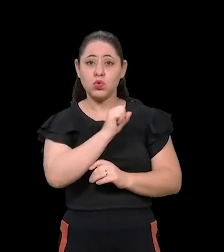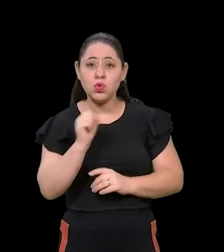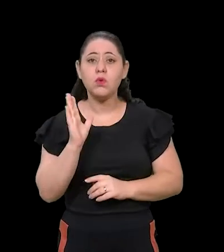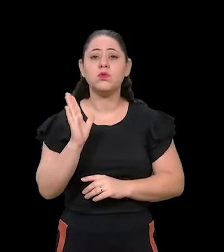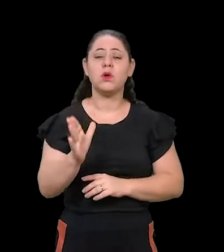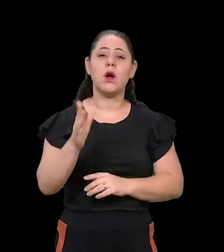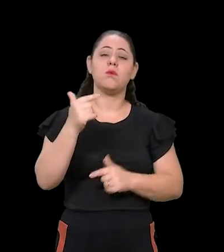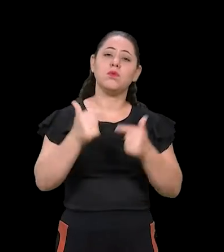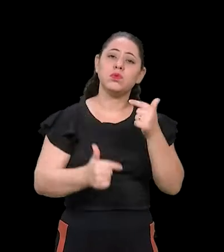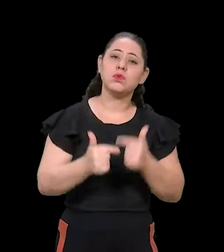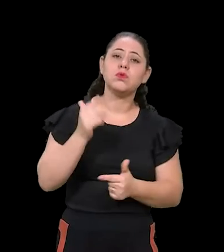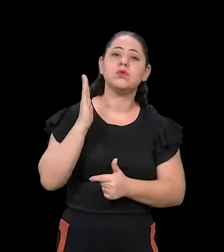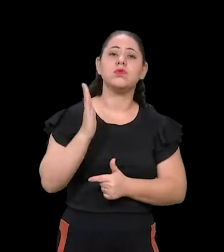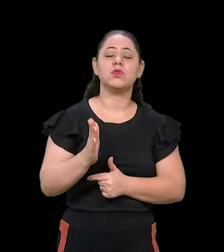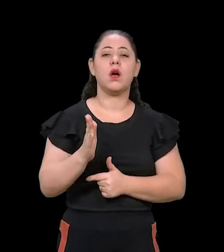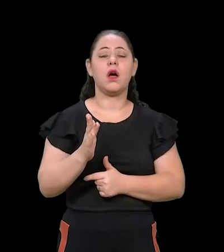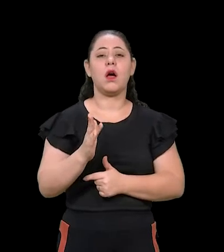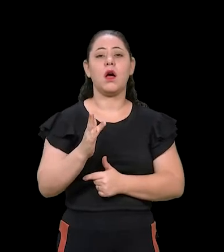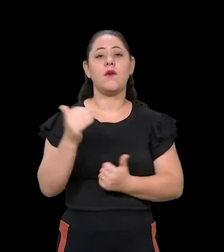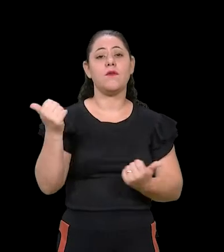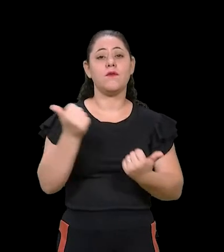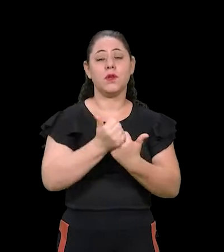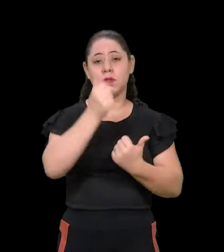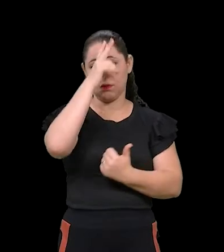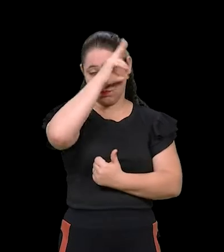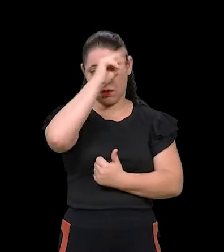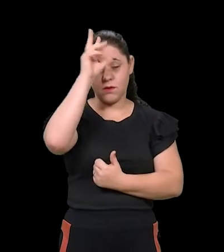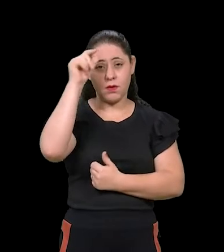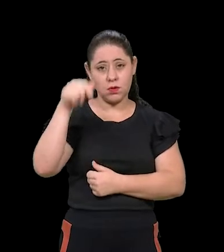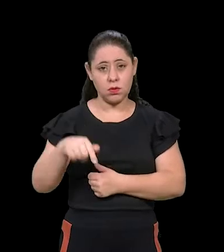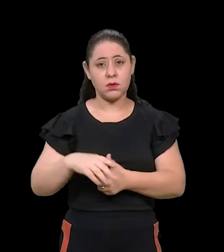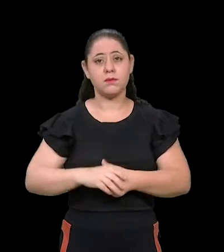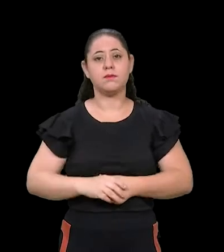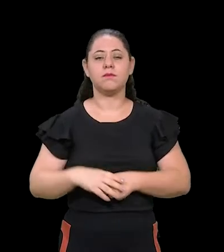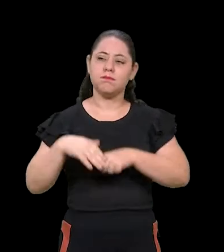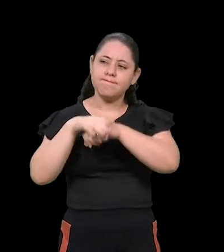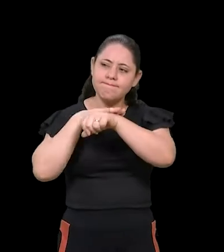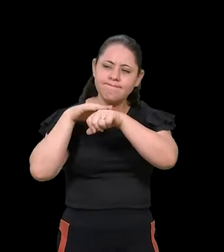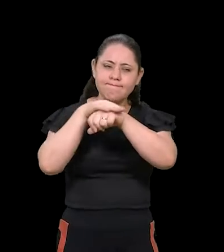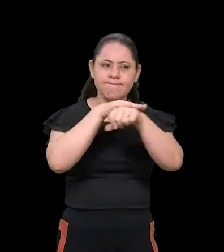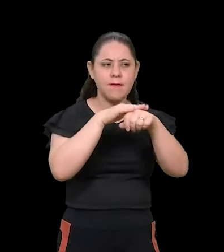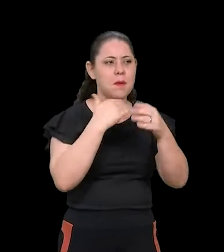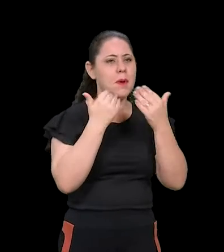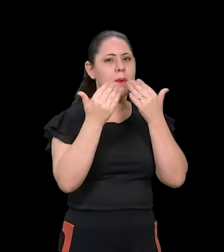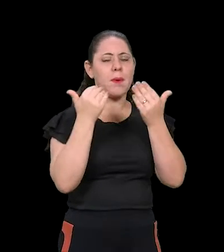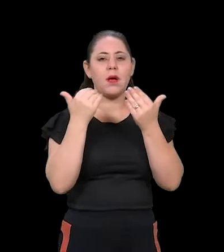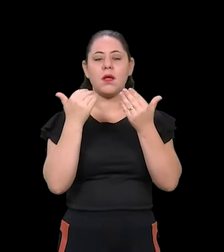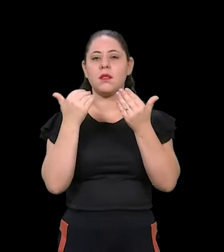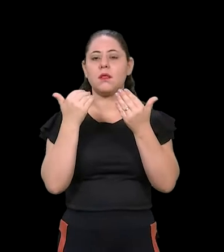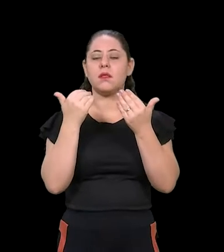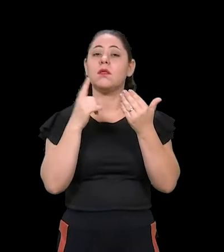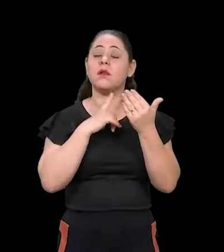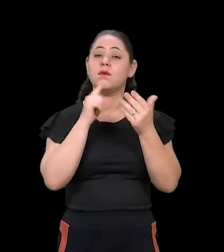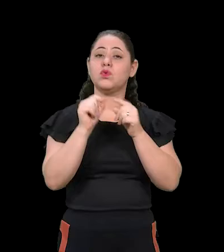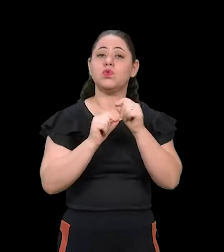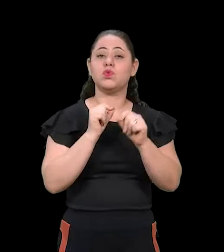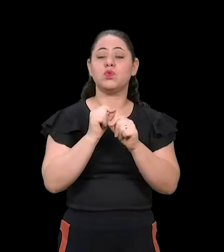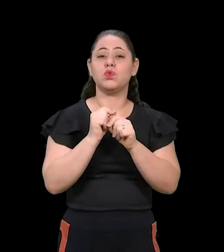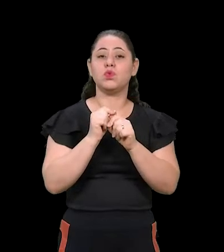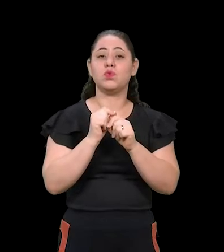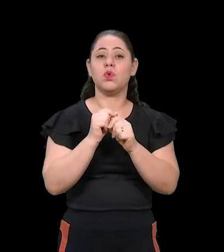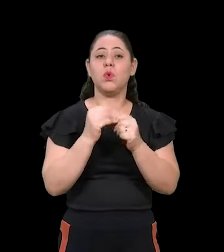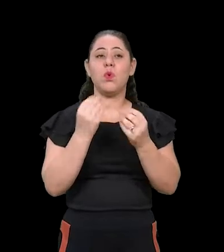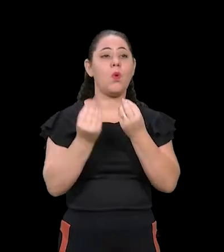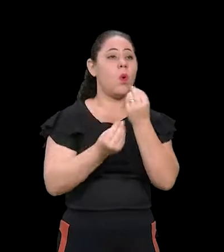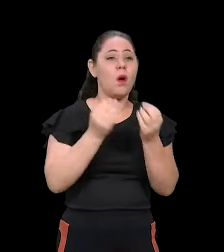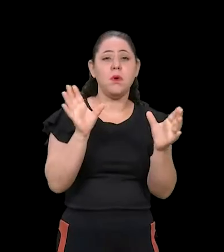sido político, né, também, foi vice-prefeito aqui, então conversei bastante tempo até com ele ainda, e como